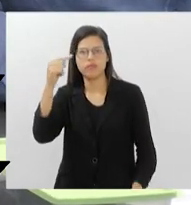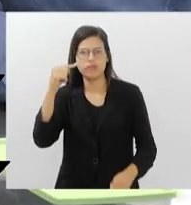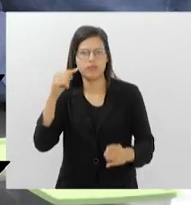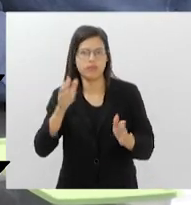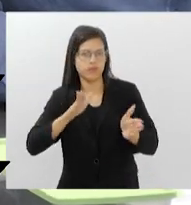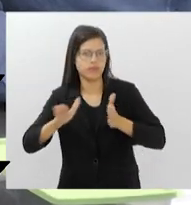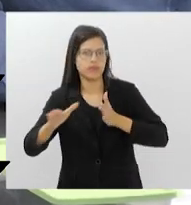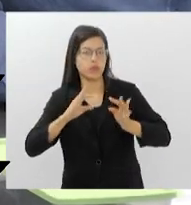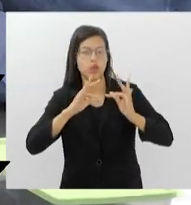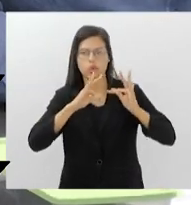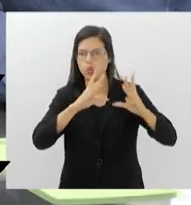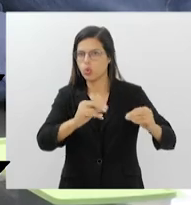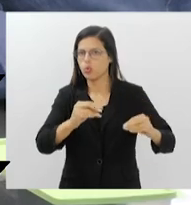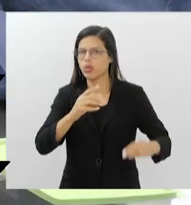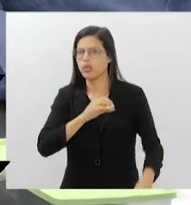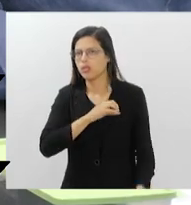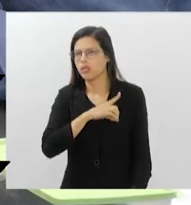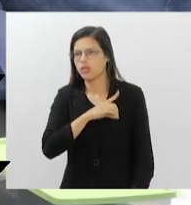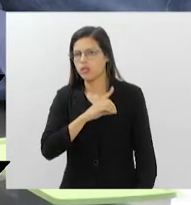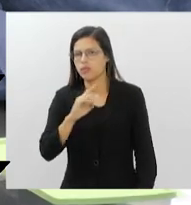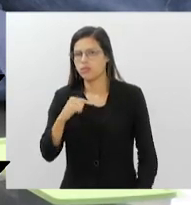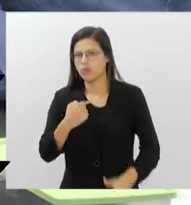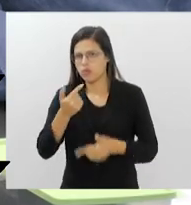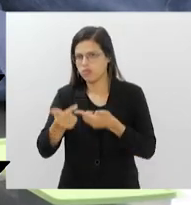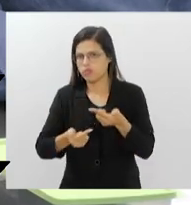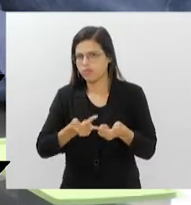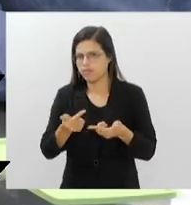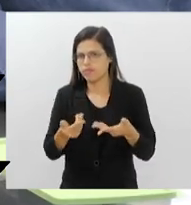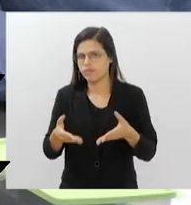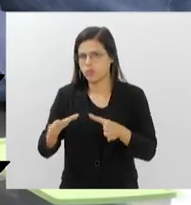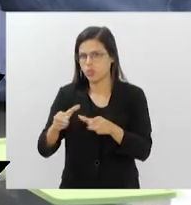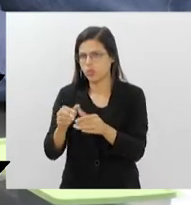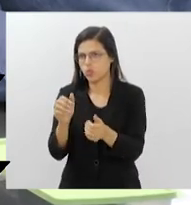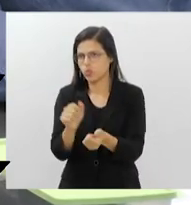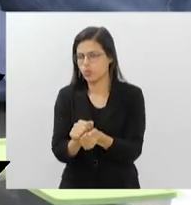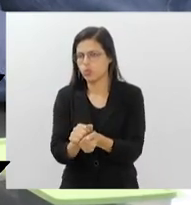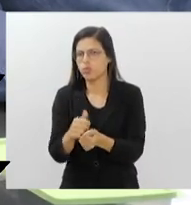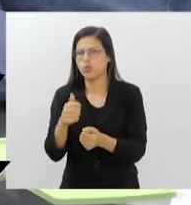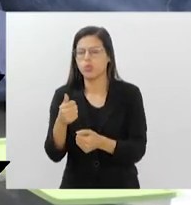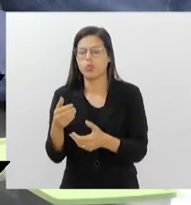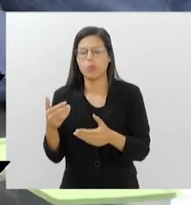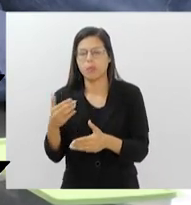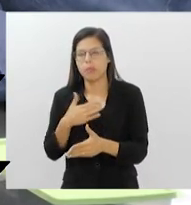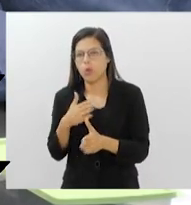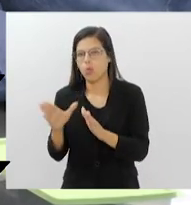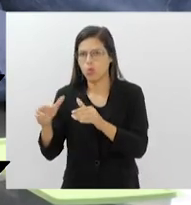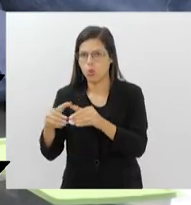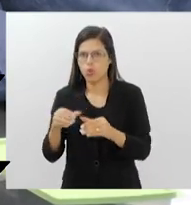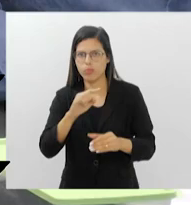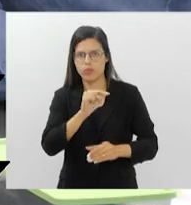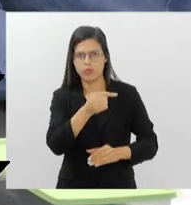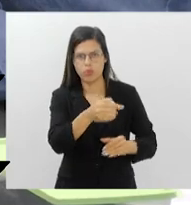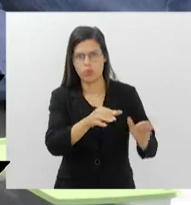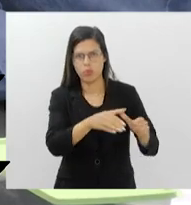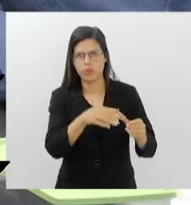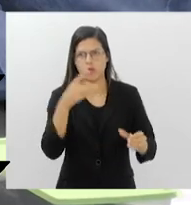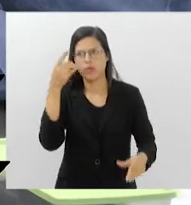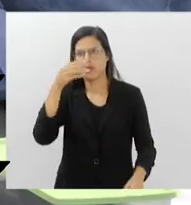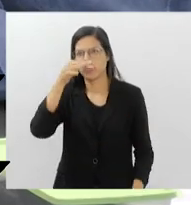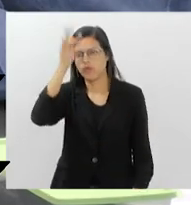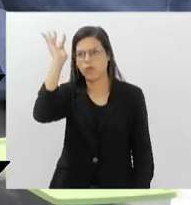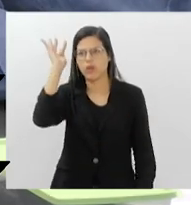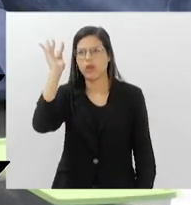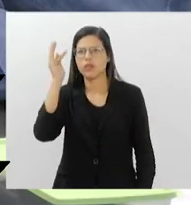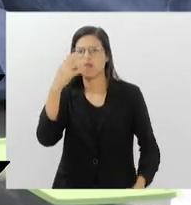delegacias trab em conjunto primeiro a minha equipe depois equipe do deputado Fred e eu